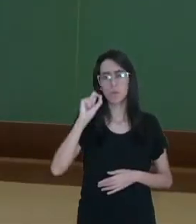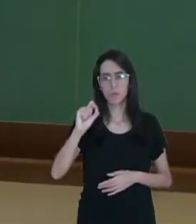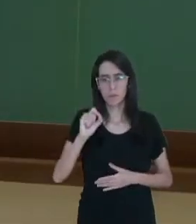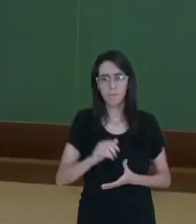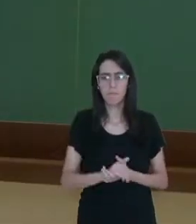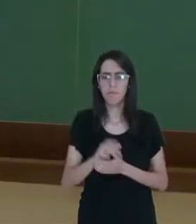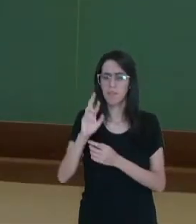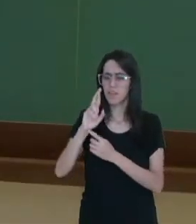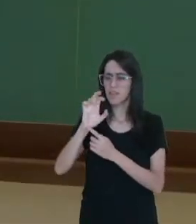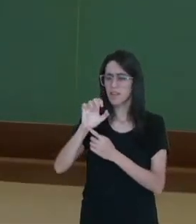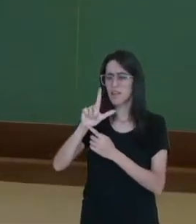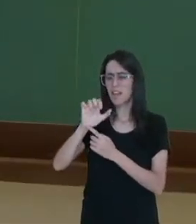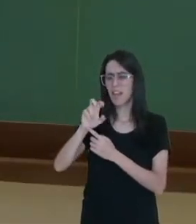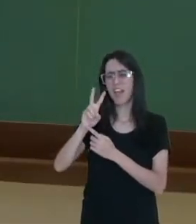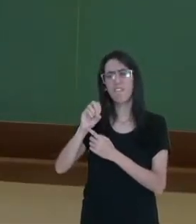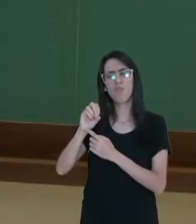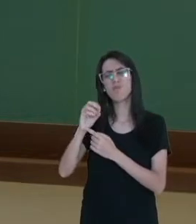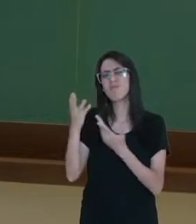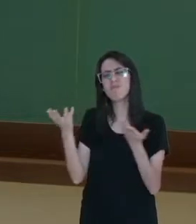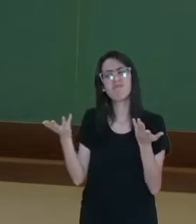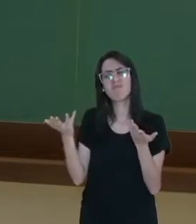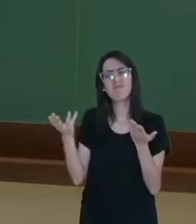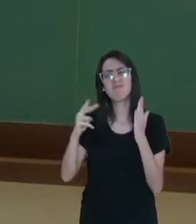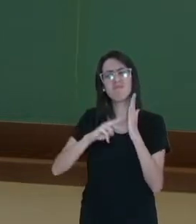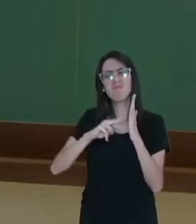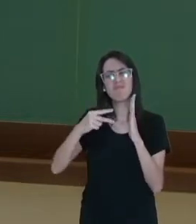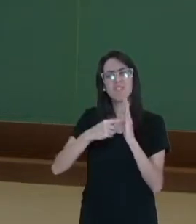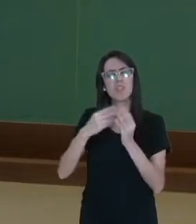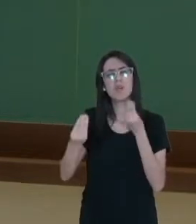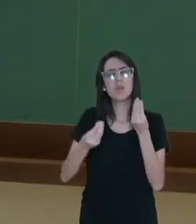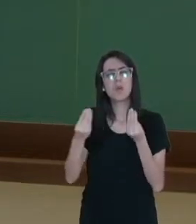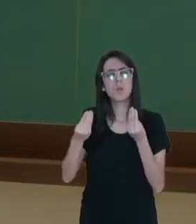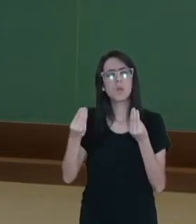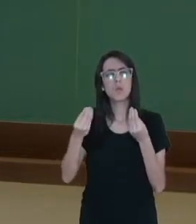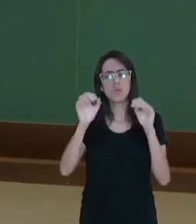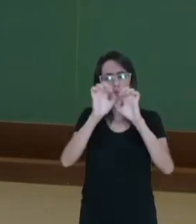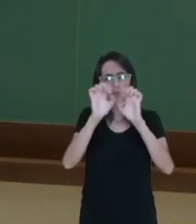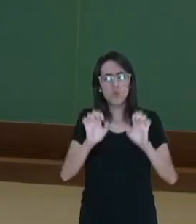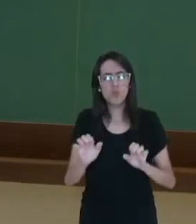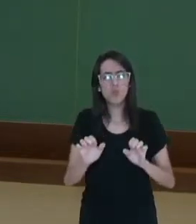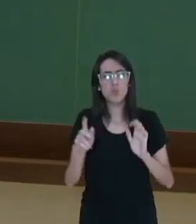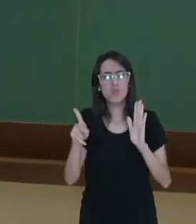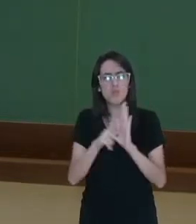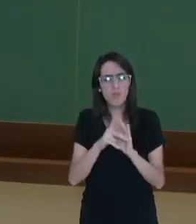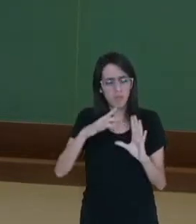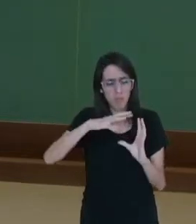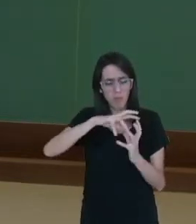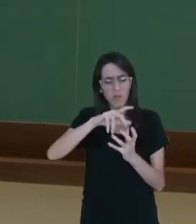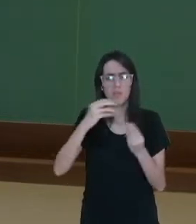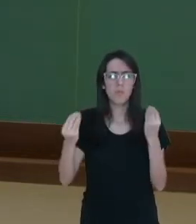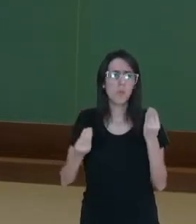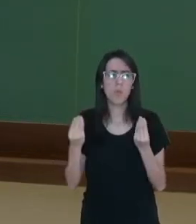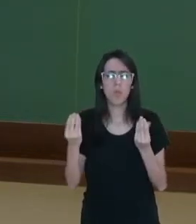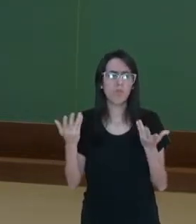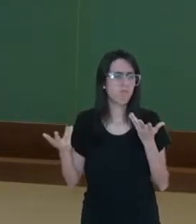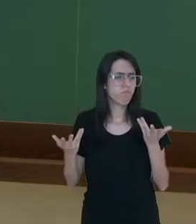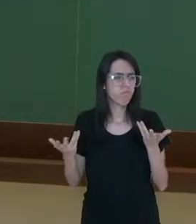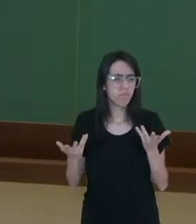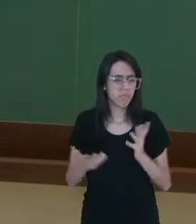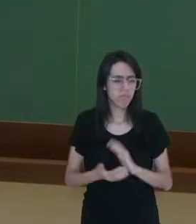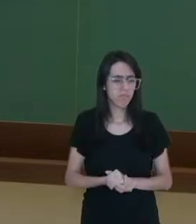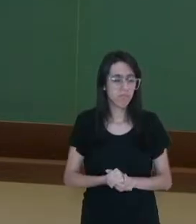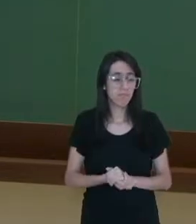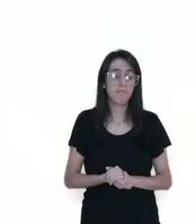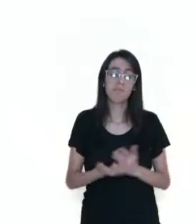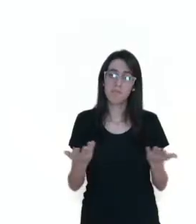o que é relevo? Como está, como é a estrutura, como é a superfície do nosso planeta? E é para isso que